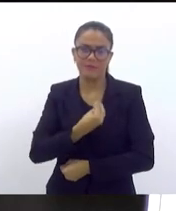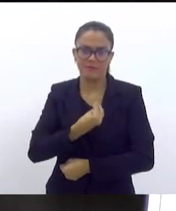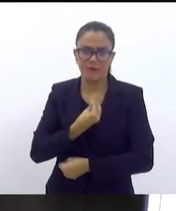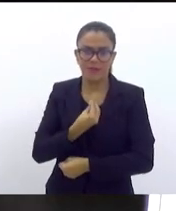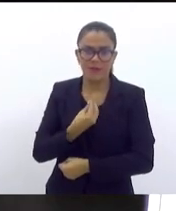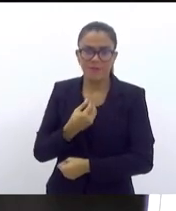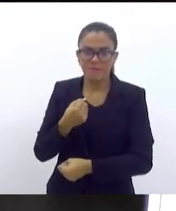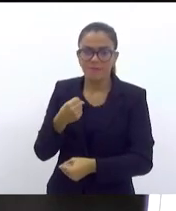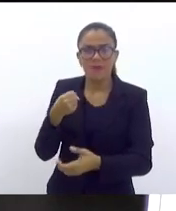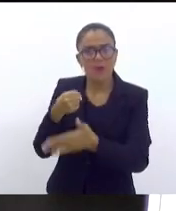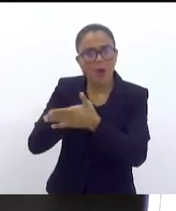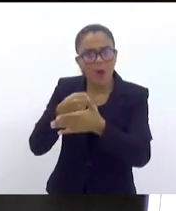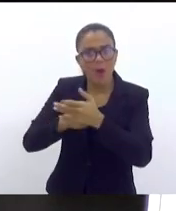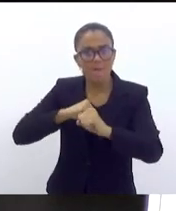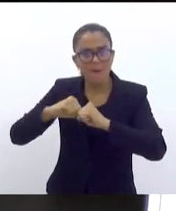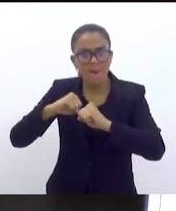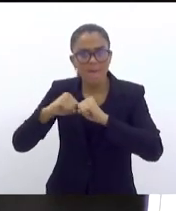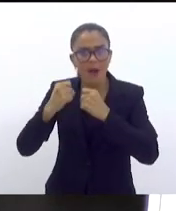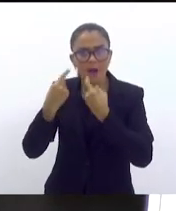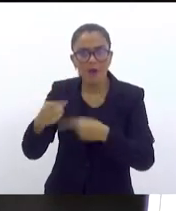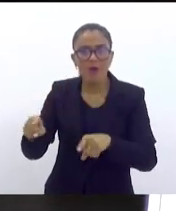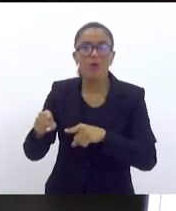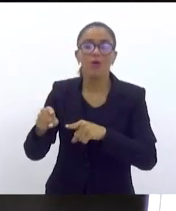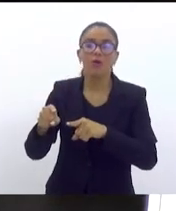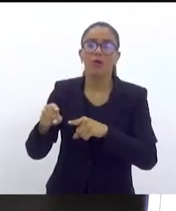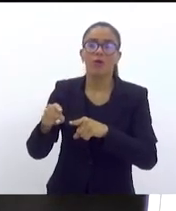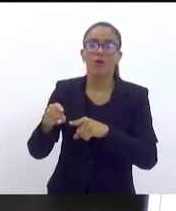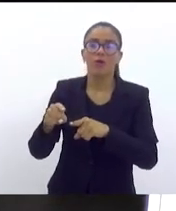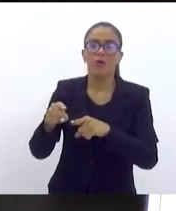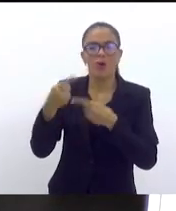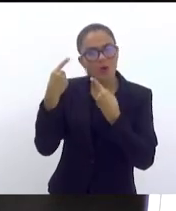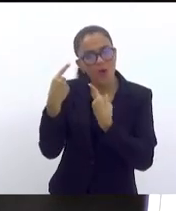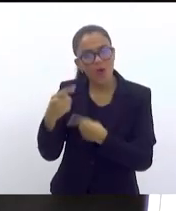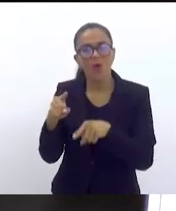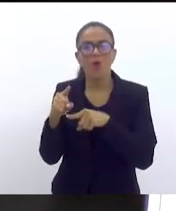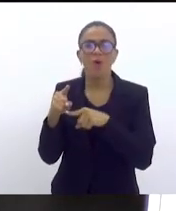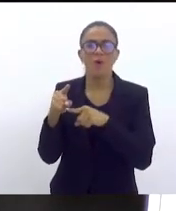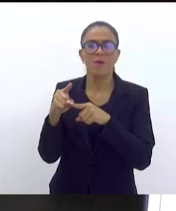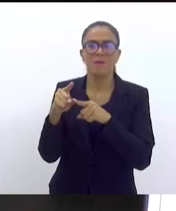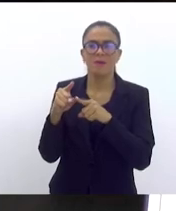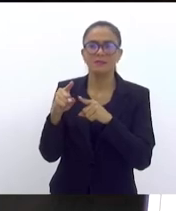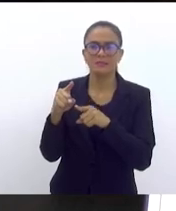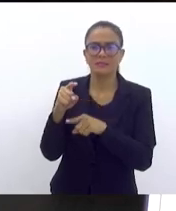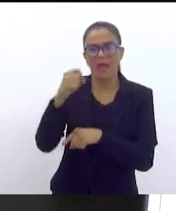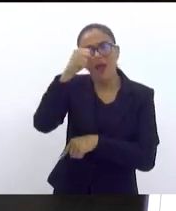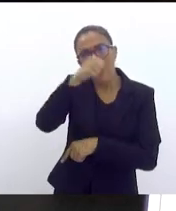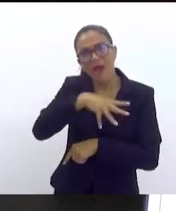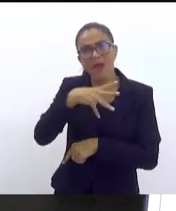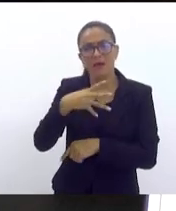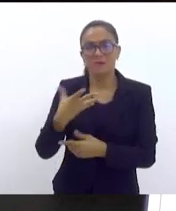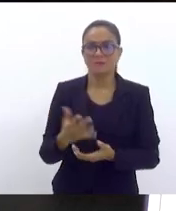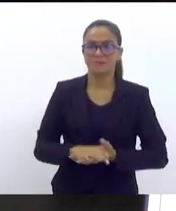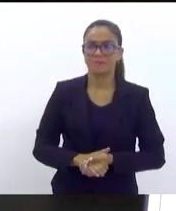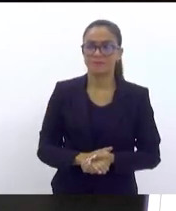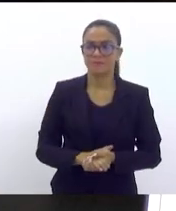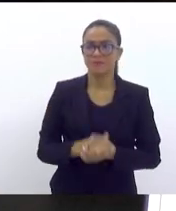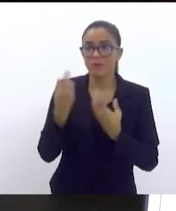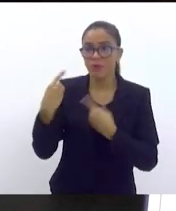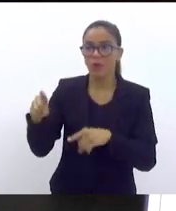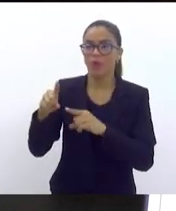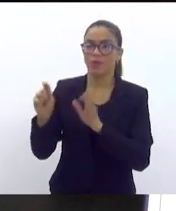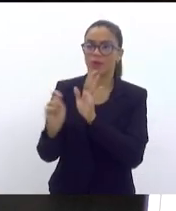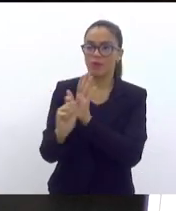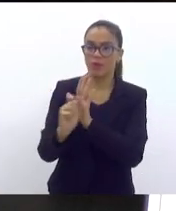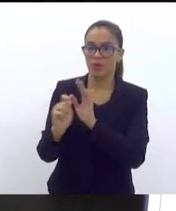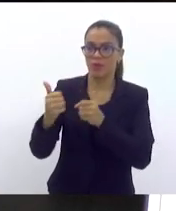combate mas um combate absolutamente absurdo contra as drogas